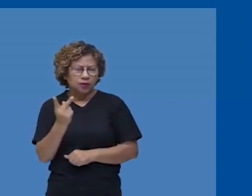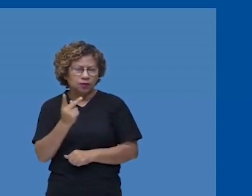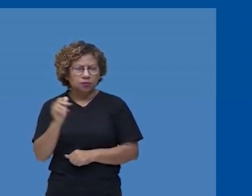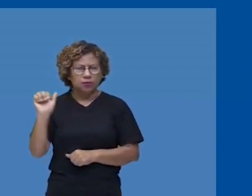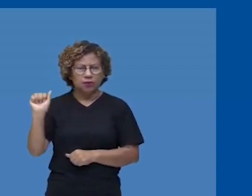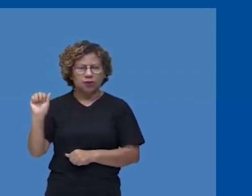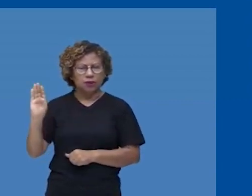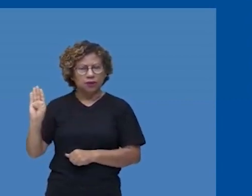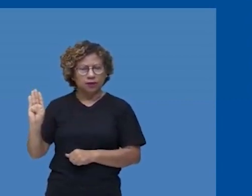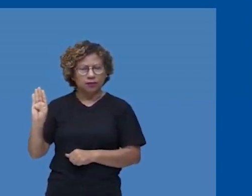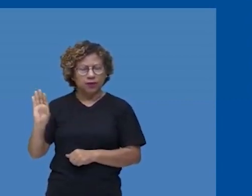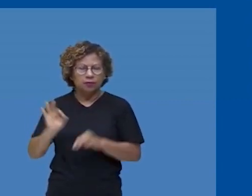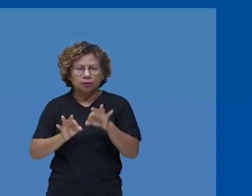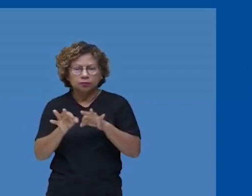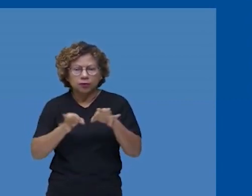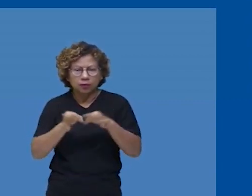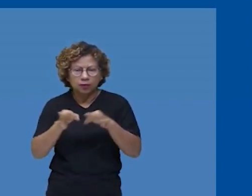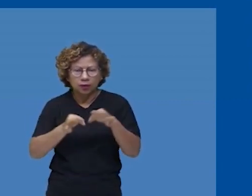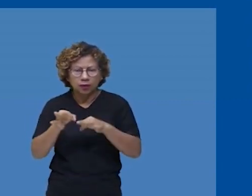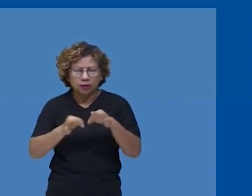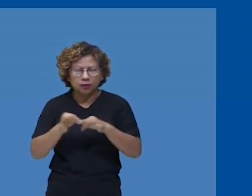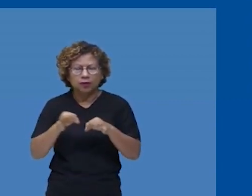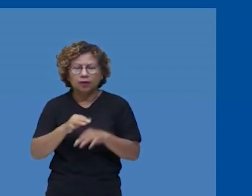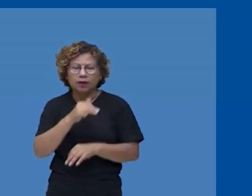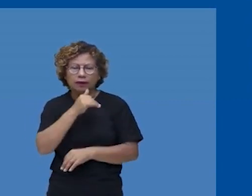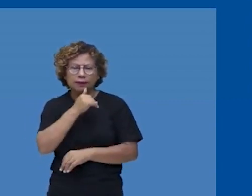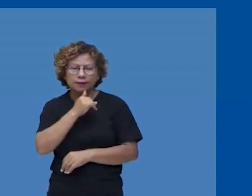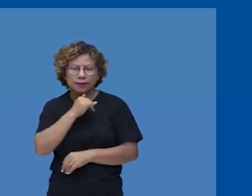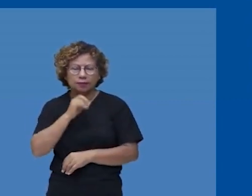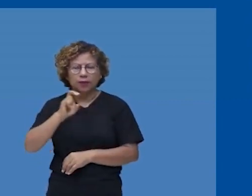aqui letra A, olha só.